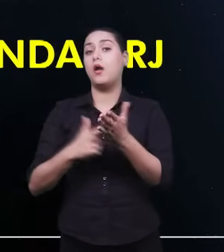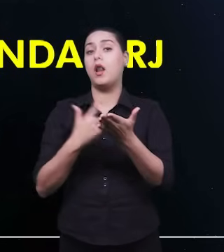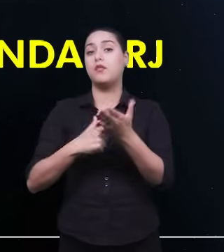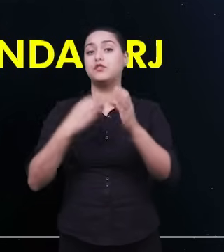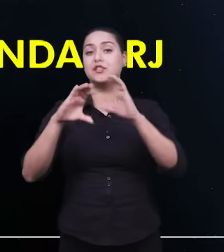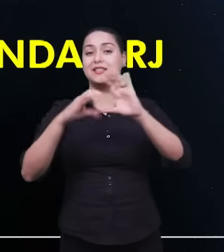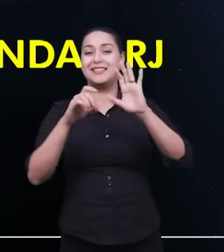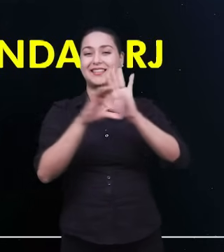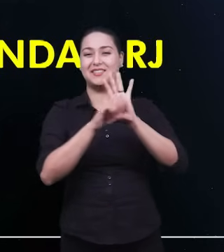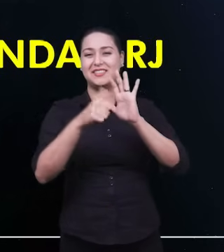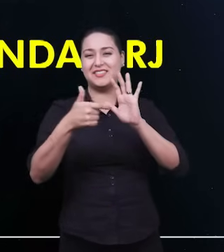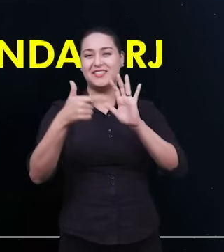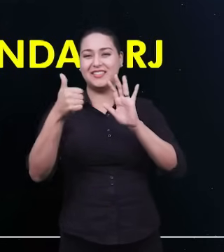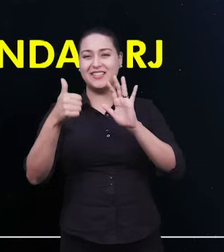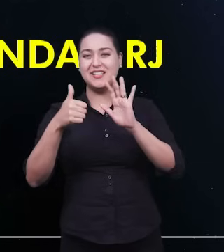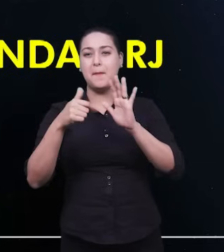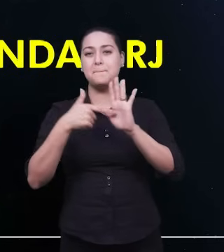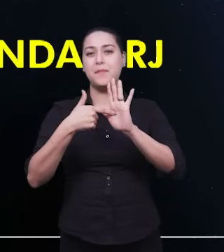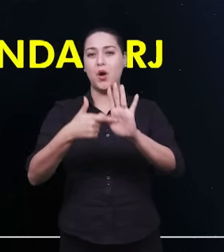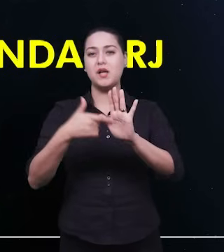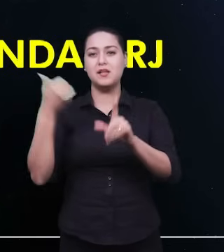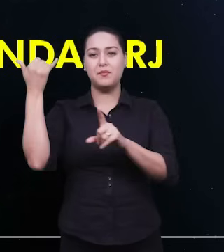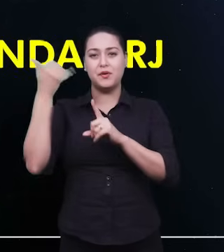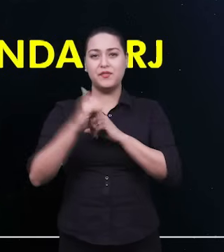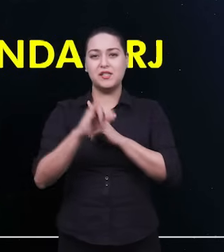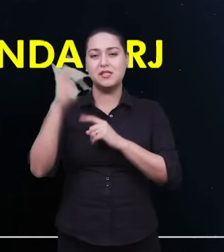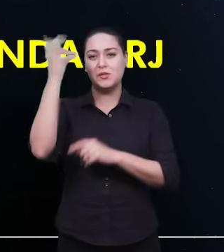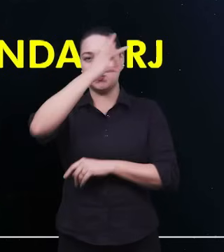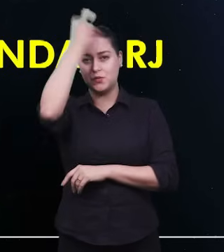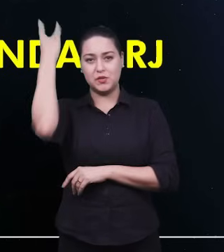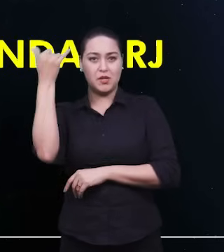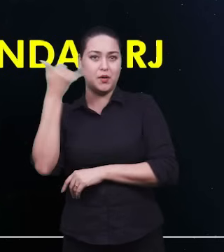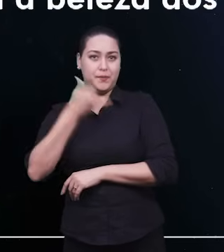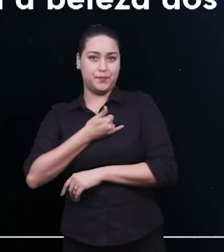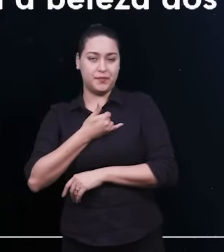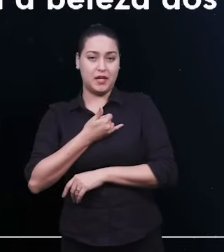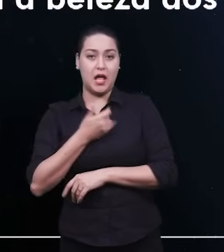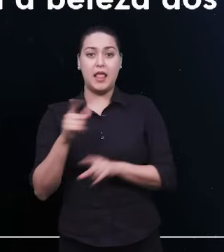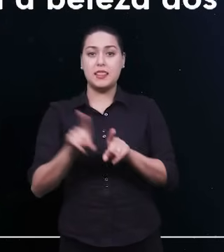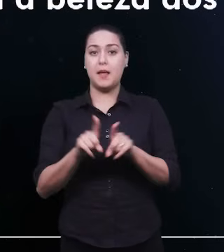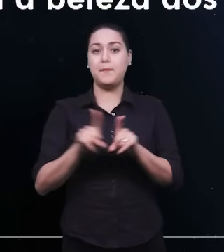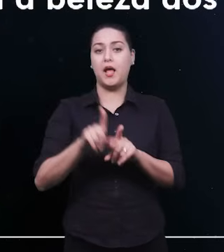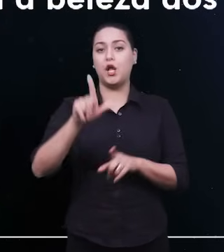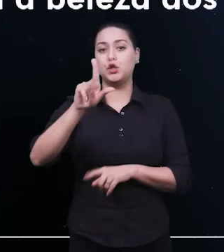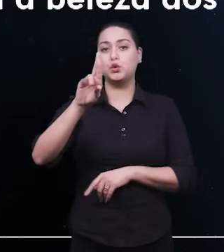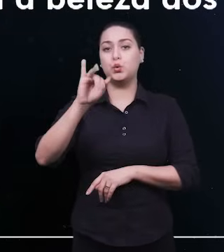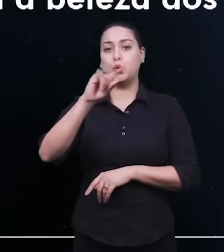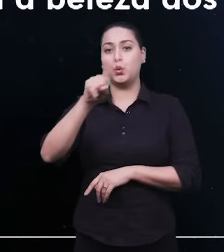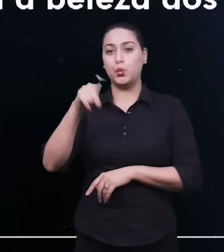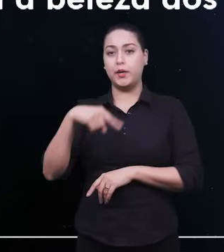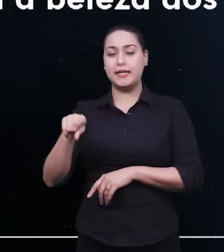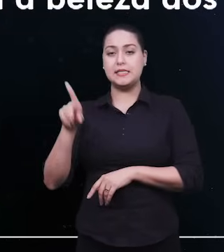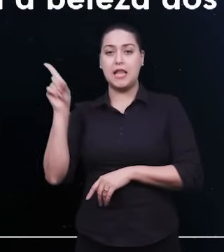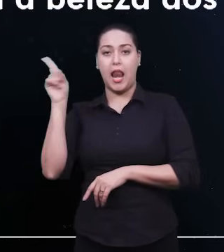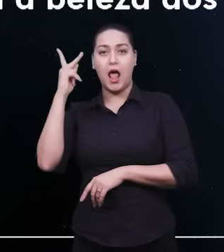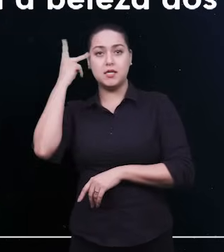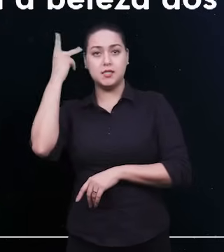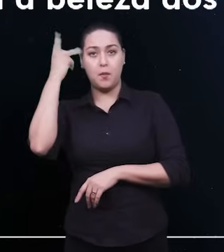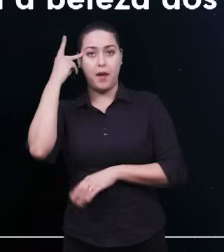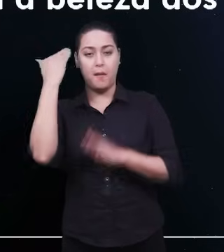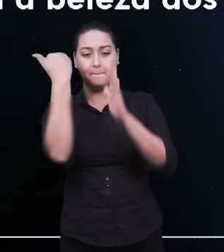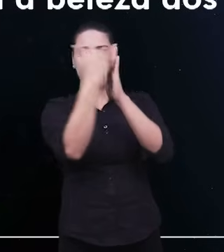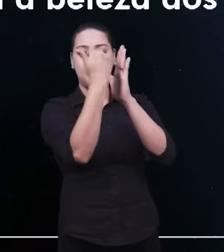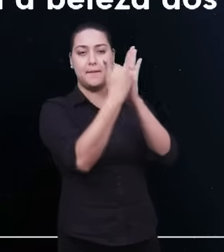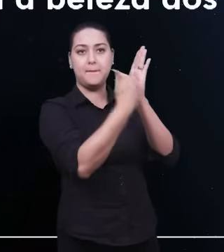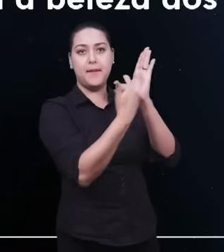do Espírito Santo falando ao coração do homem. Também Luiz Rocha, de Jacupiranga, São Paulo, ele também